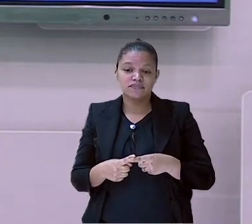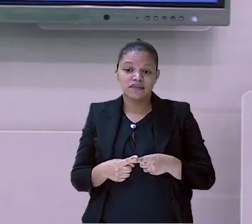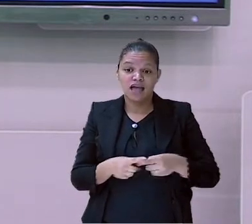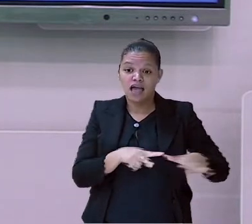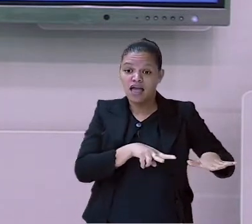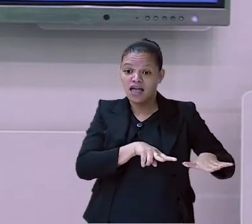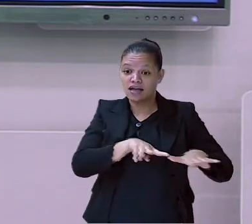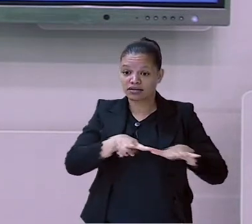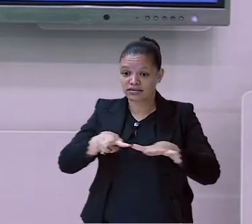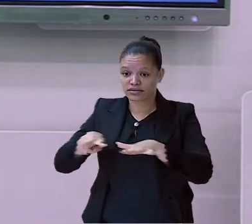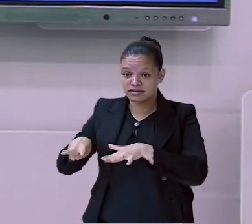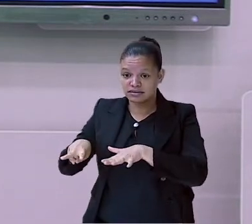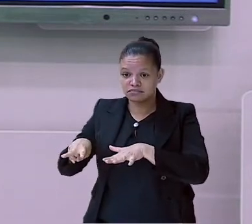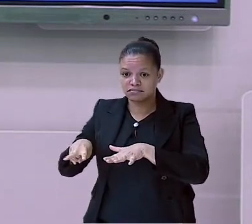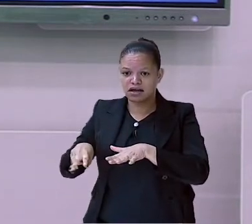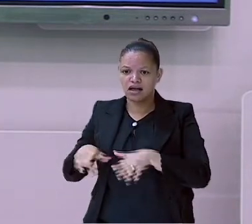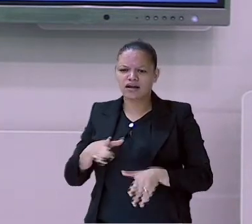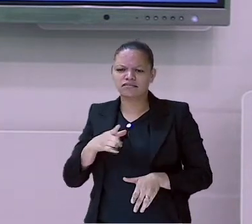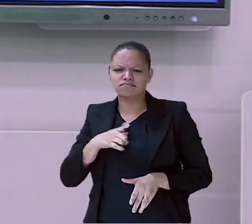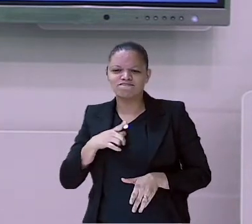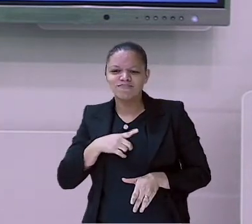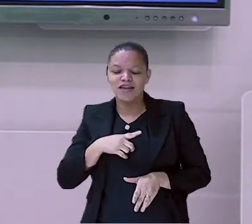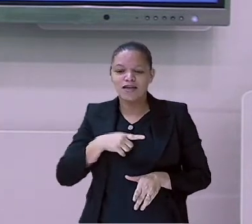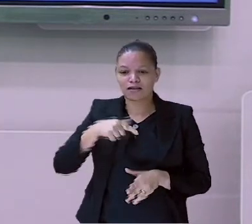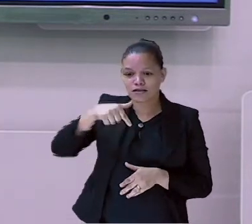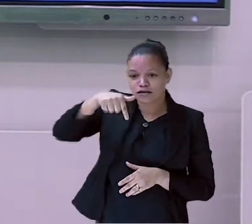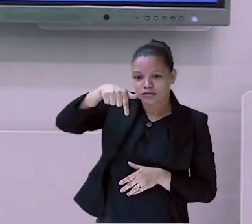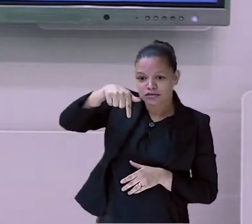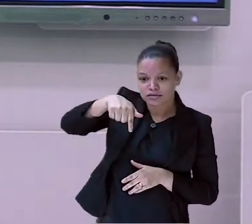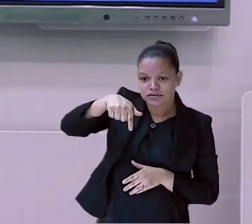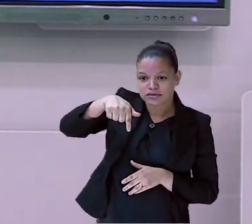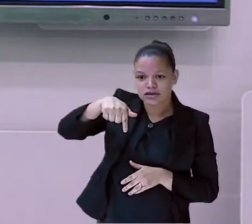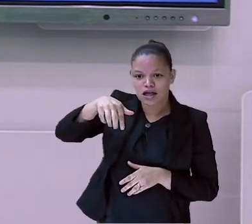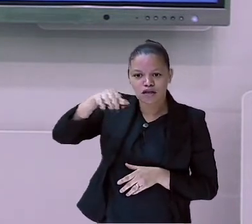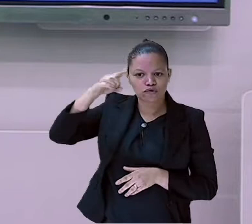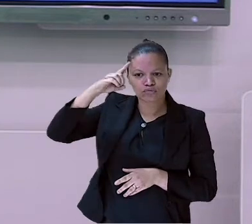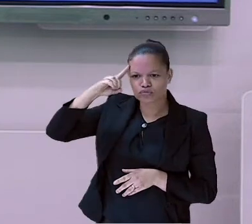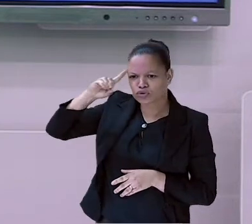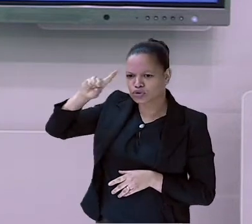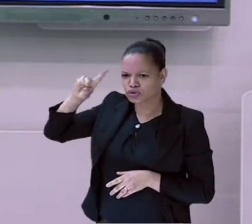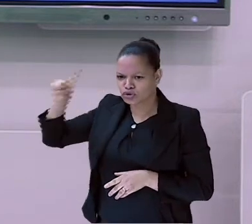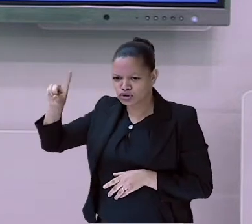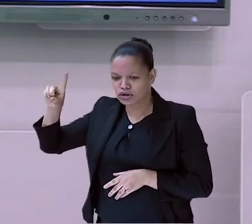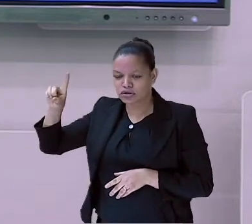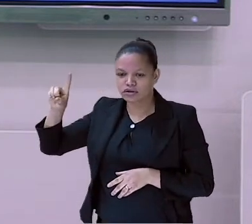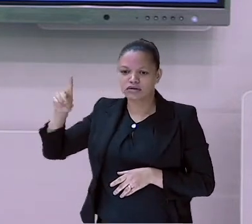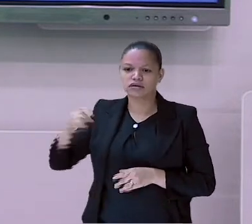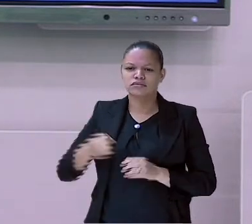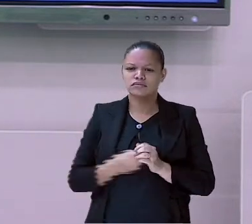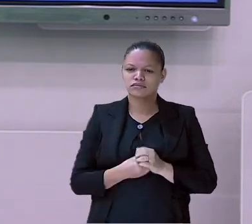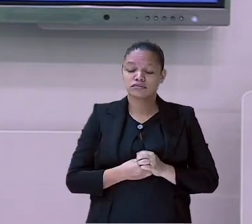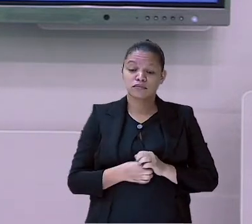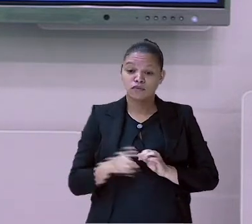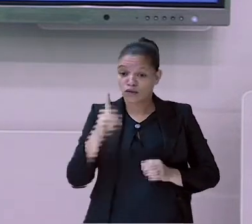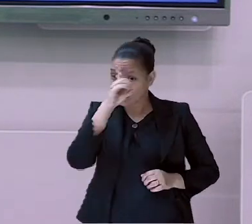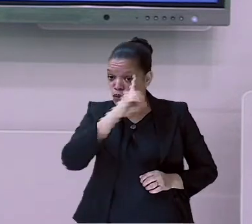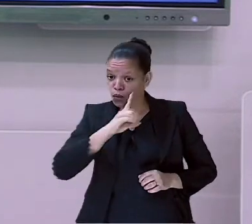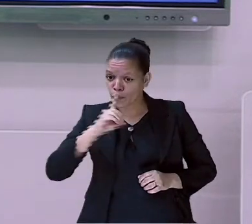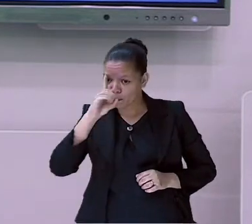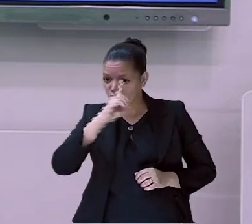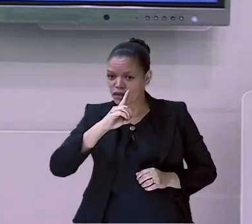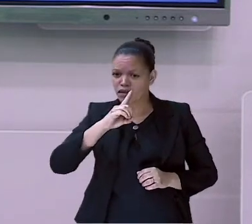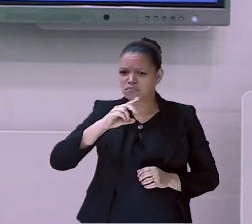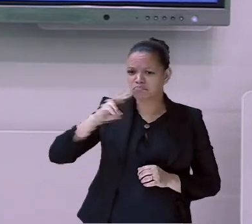domingo, segunda, terça, quarta, quinta, sexta, sábado. Temos aí 1, 2, 3,